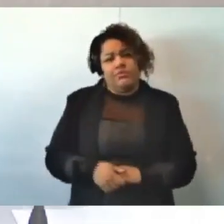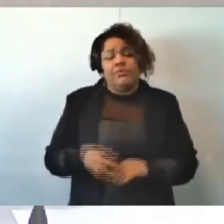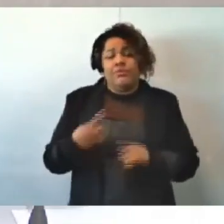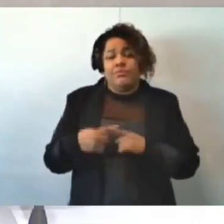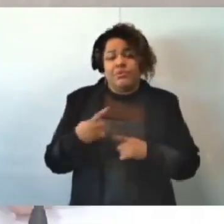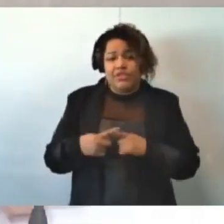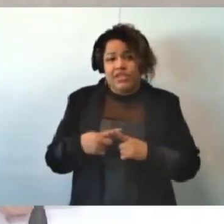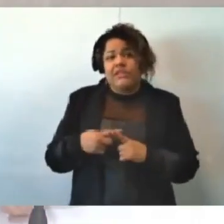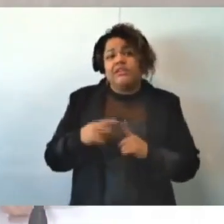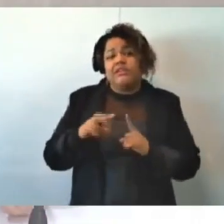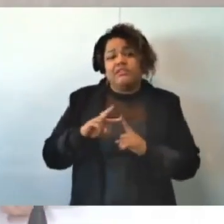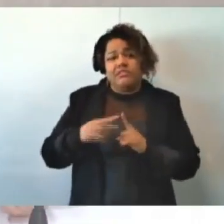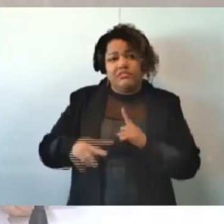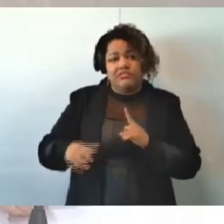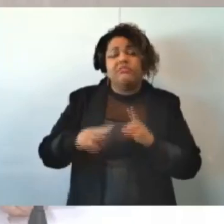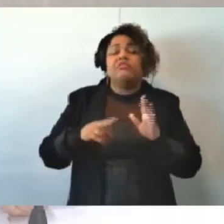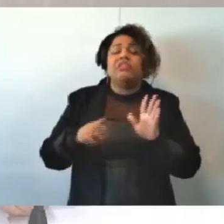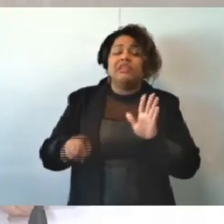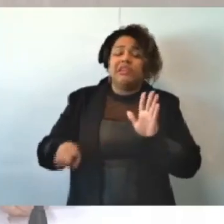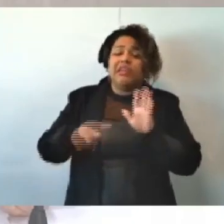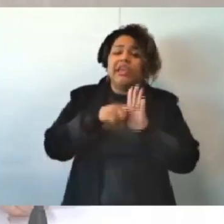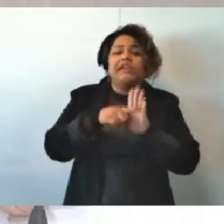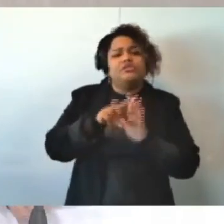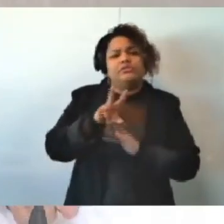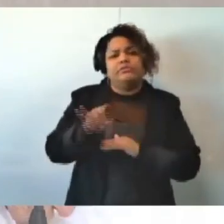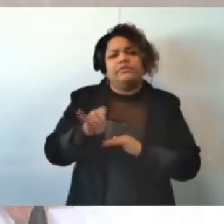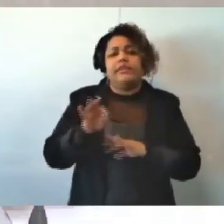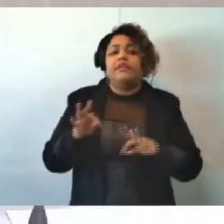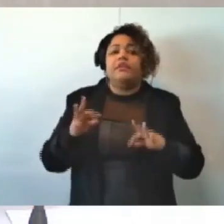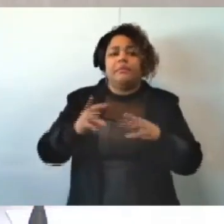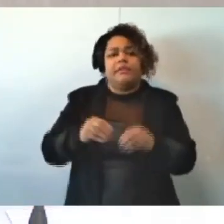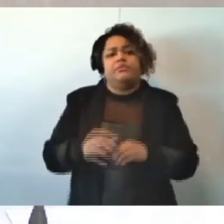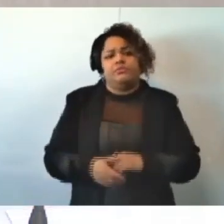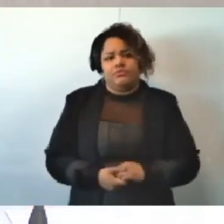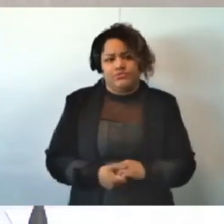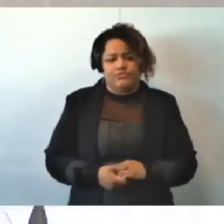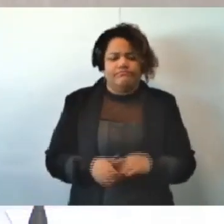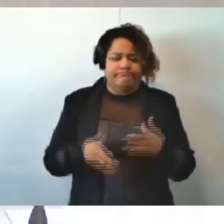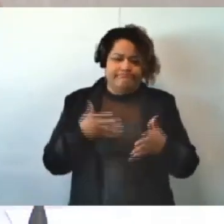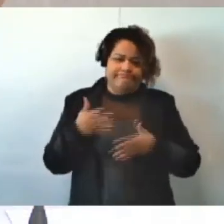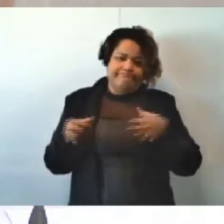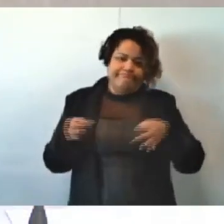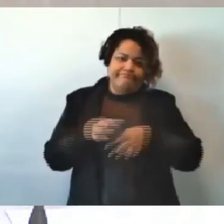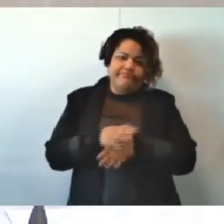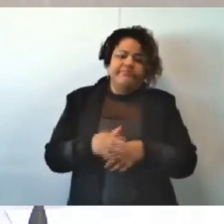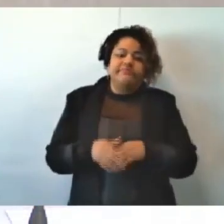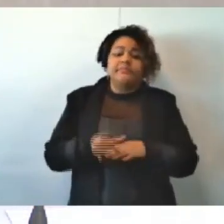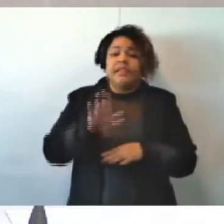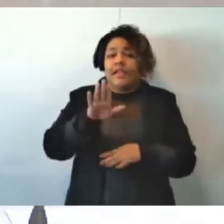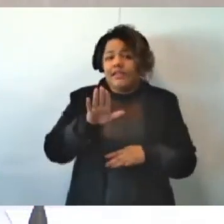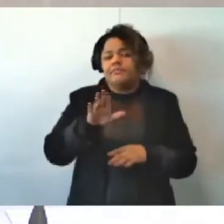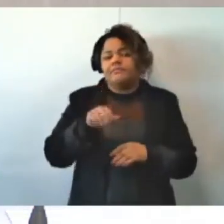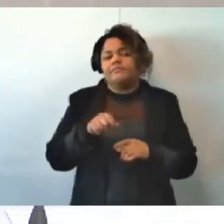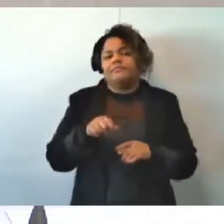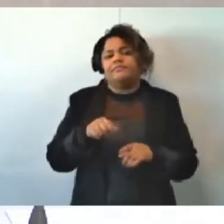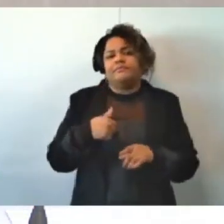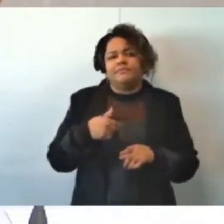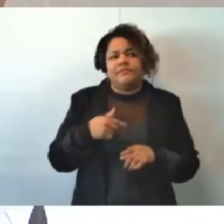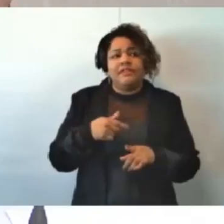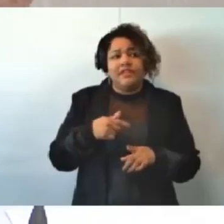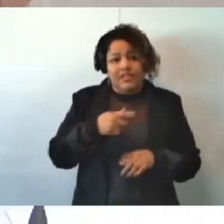que vai acarretar para todo mundo. É essa a minha fala. E ainda